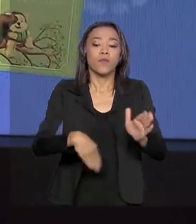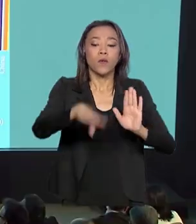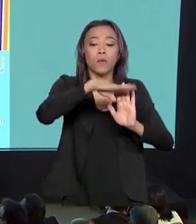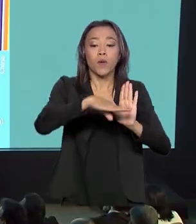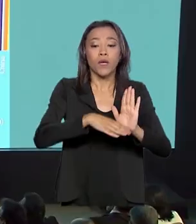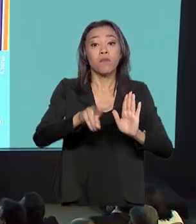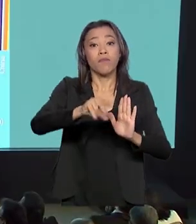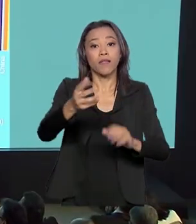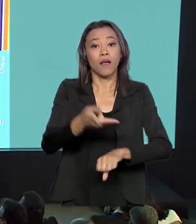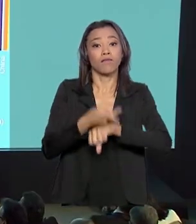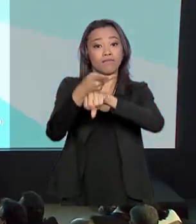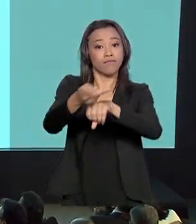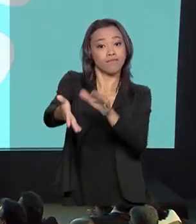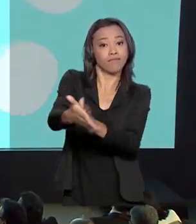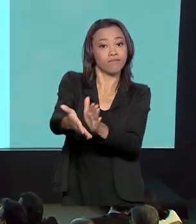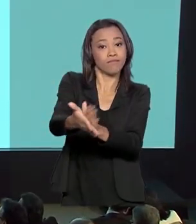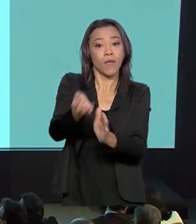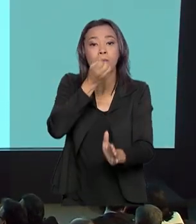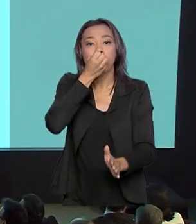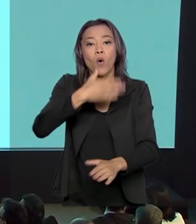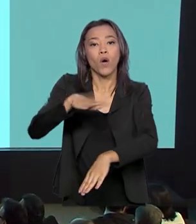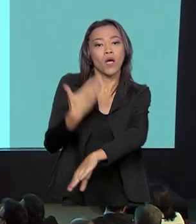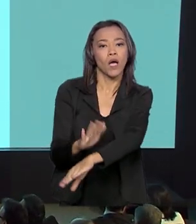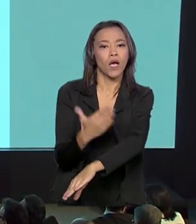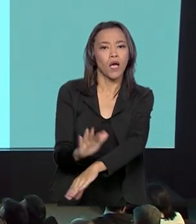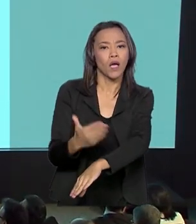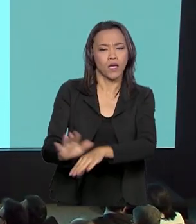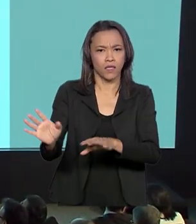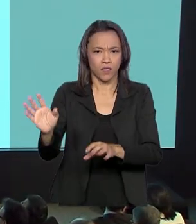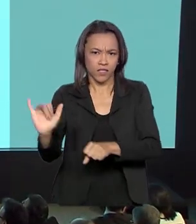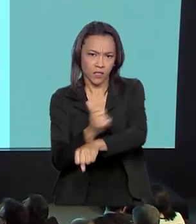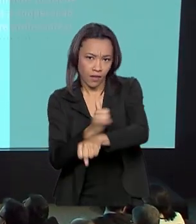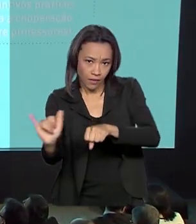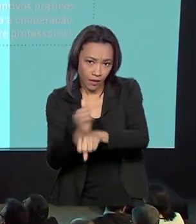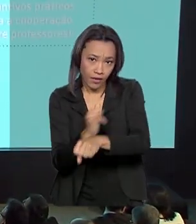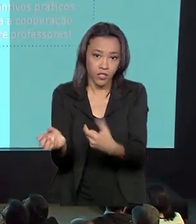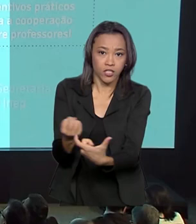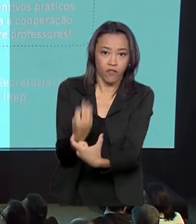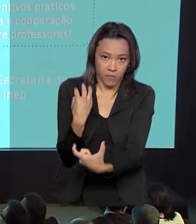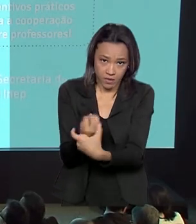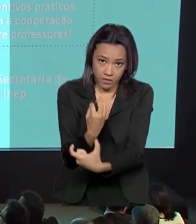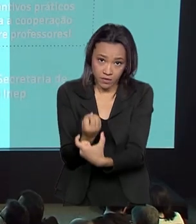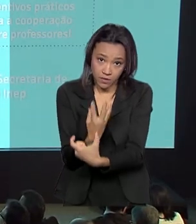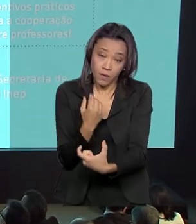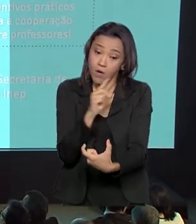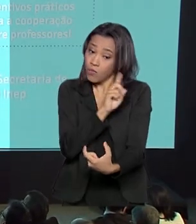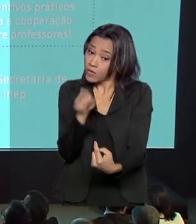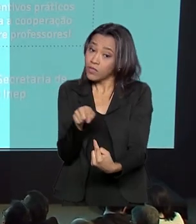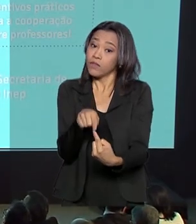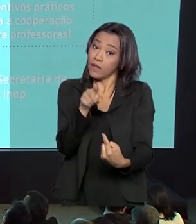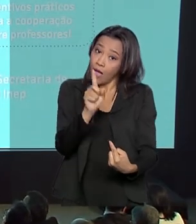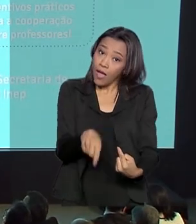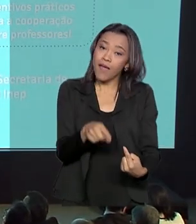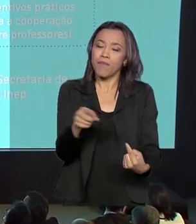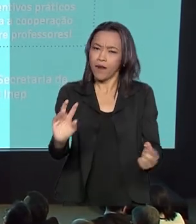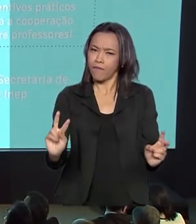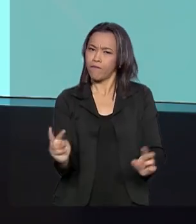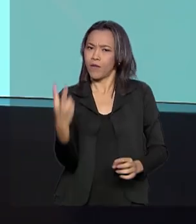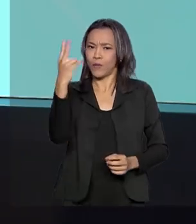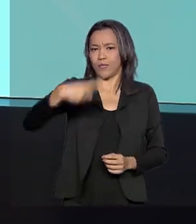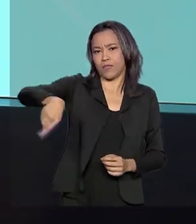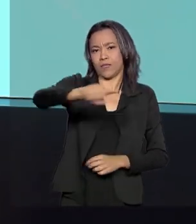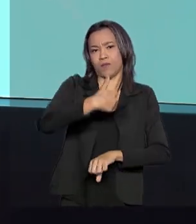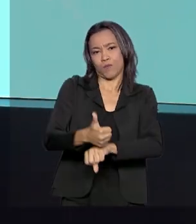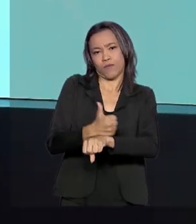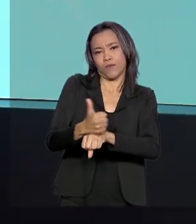premiar boas práticas na alfabetização. Segundo o MEC, uma maneira de valorizar os profissionais dessa área.